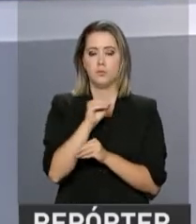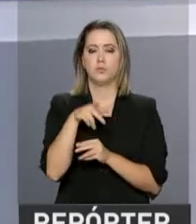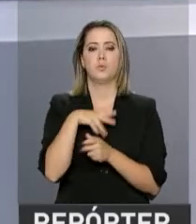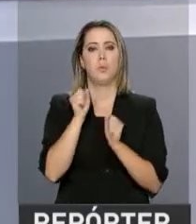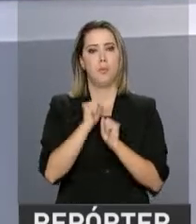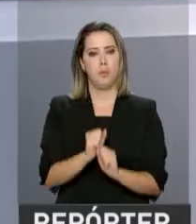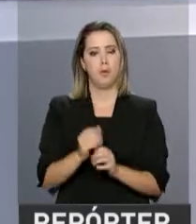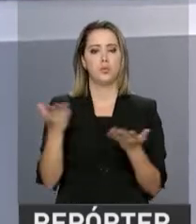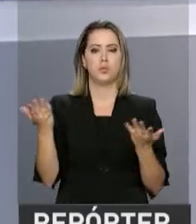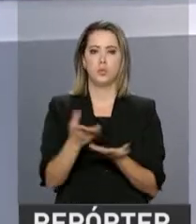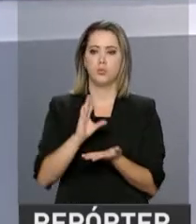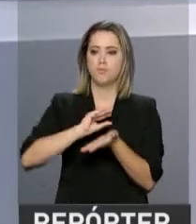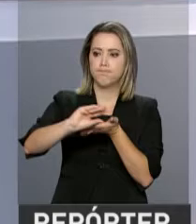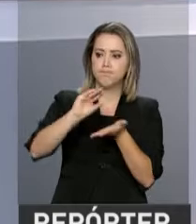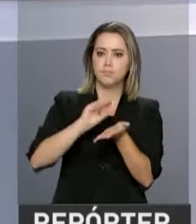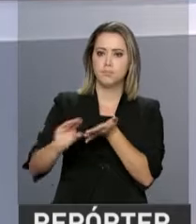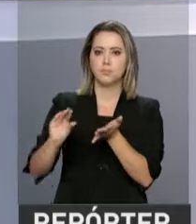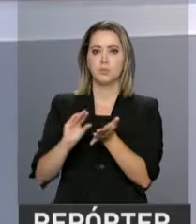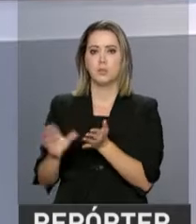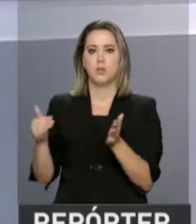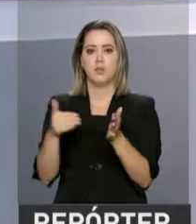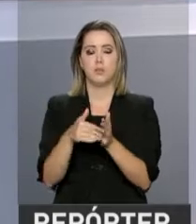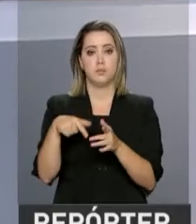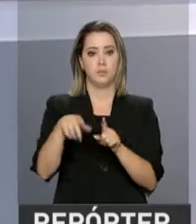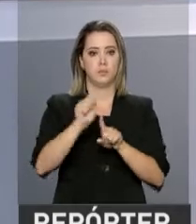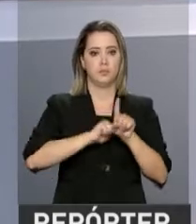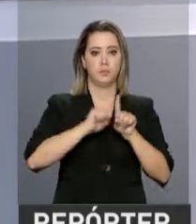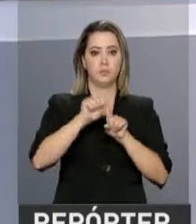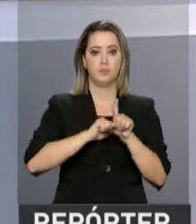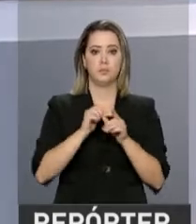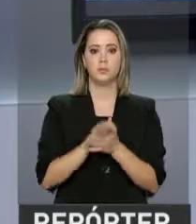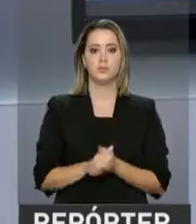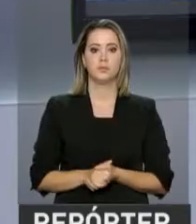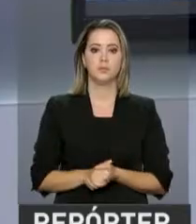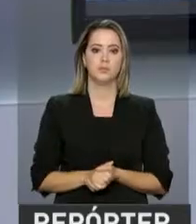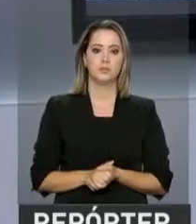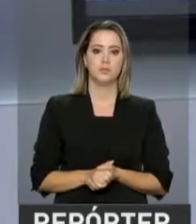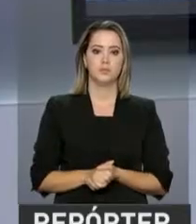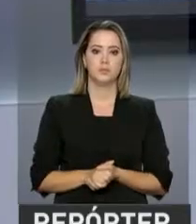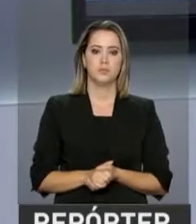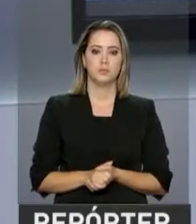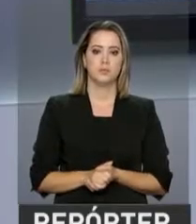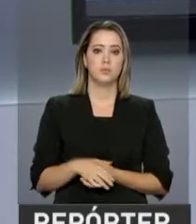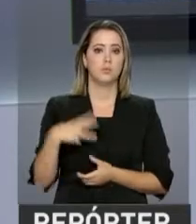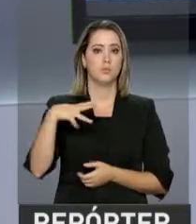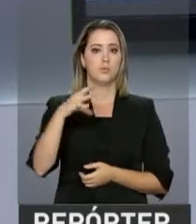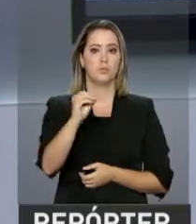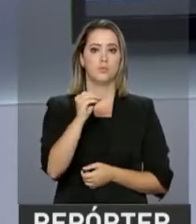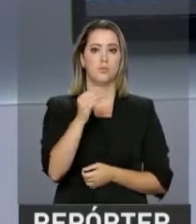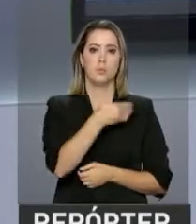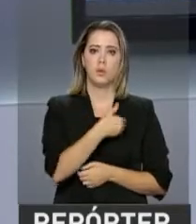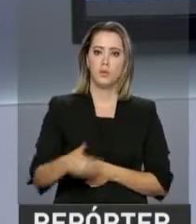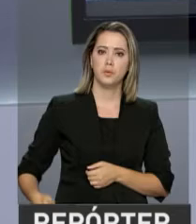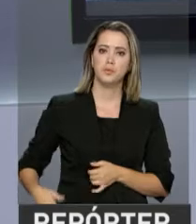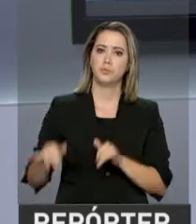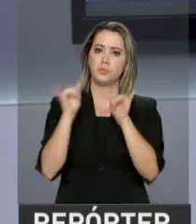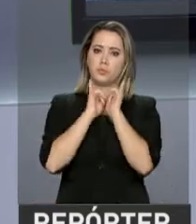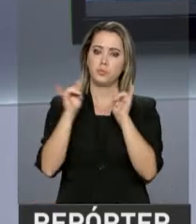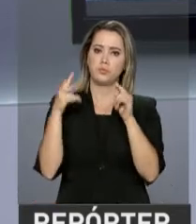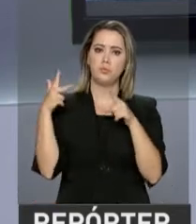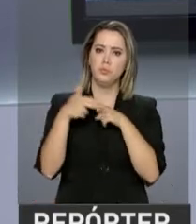vão ser redistribuídos até o fim deste mês em março o governo havia anunciado o contingenciamento